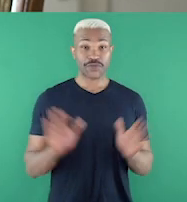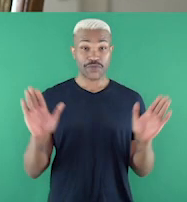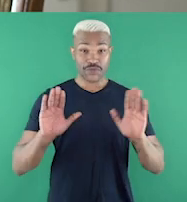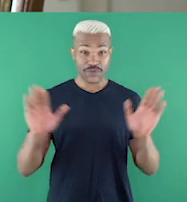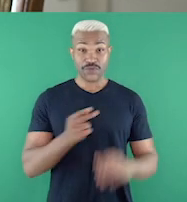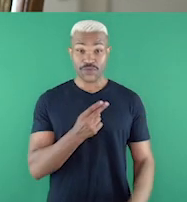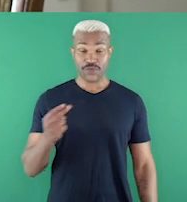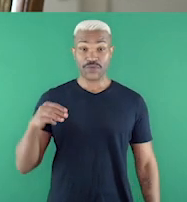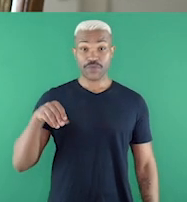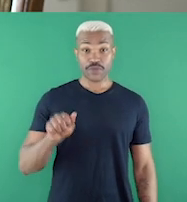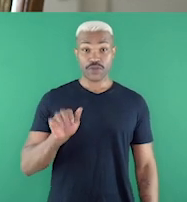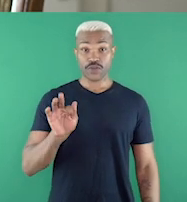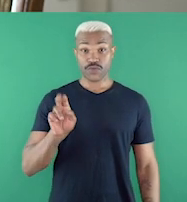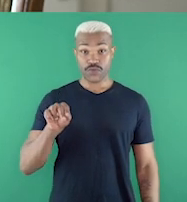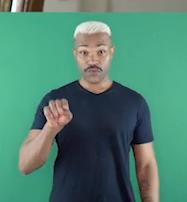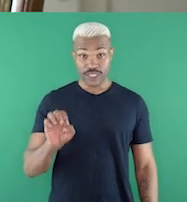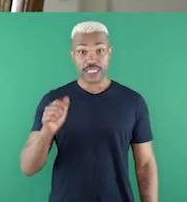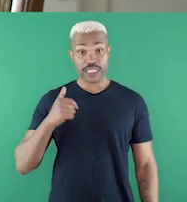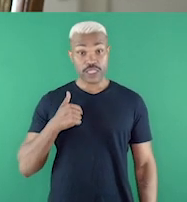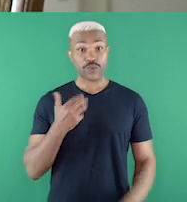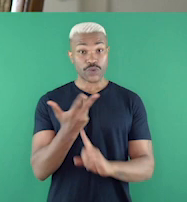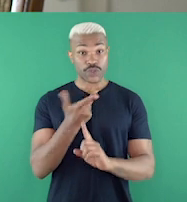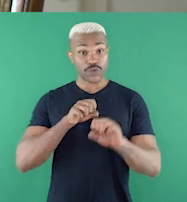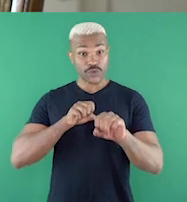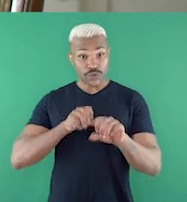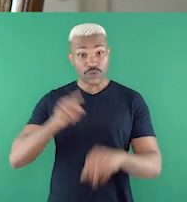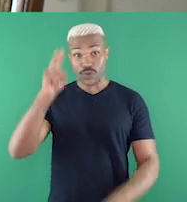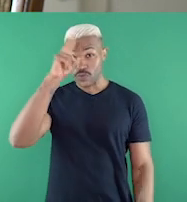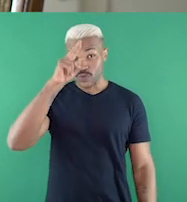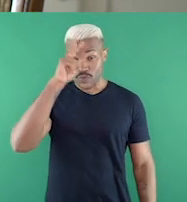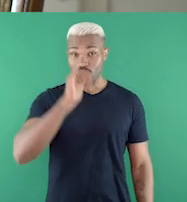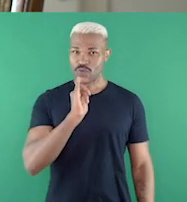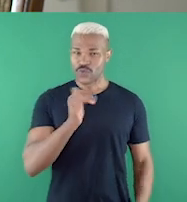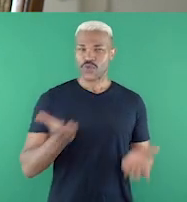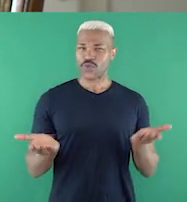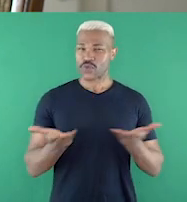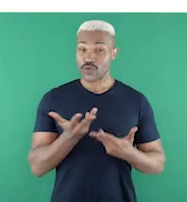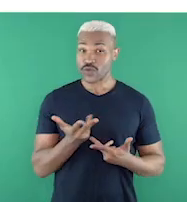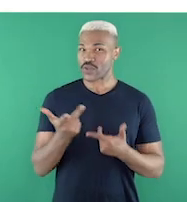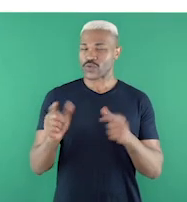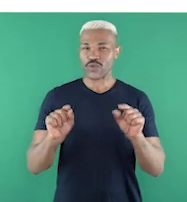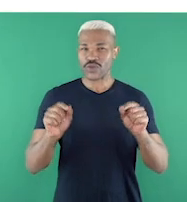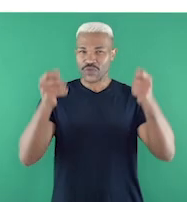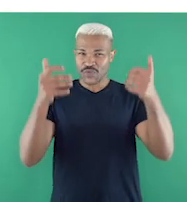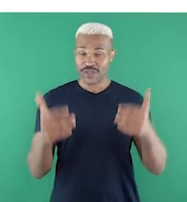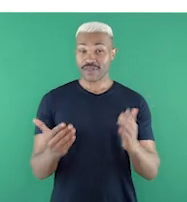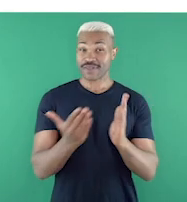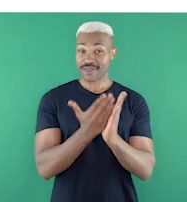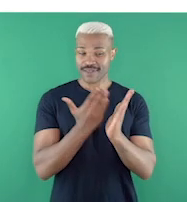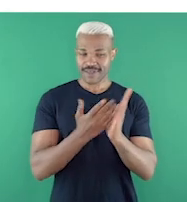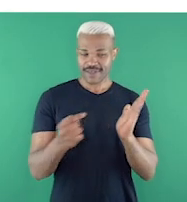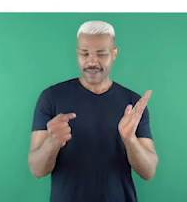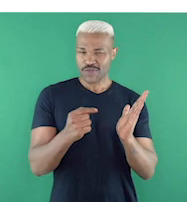Olá, eu sou Mafuane Oliveira, eu sou arte educadora, sou contadora de histórias e hoje fui convidada para falar deste livro